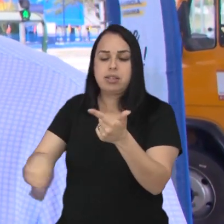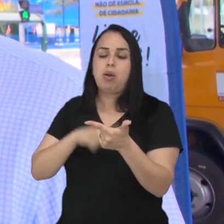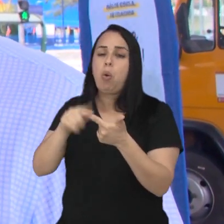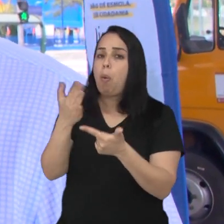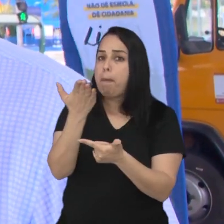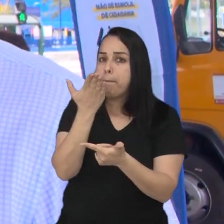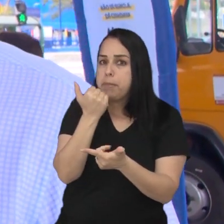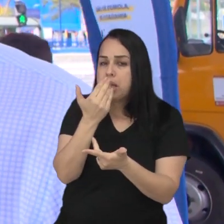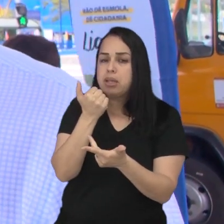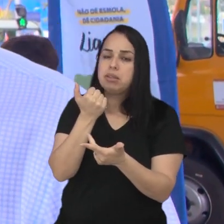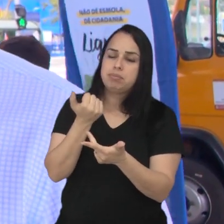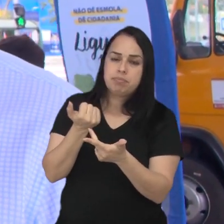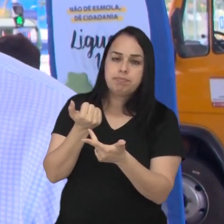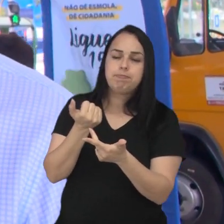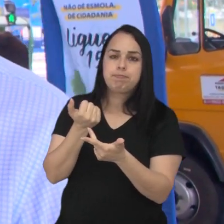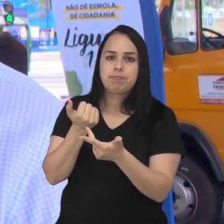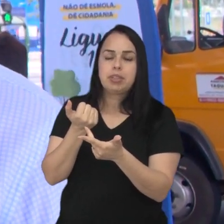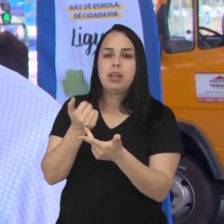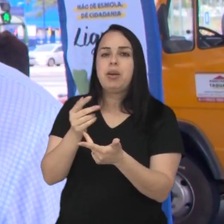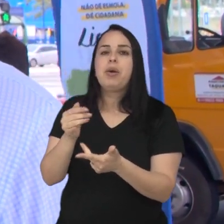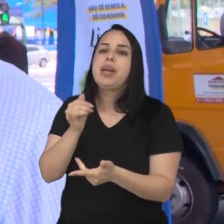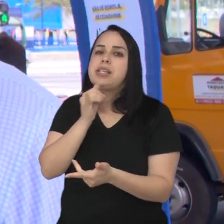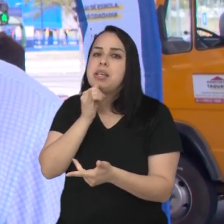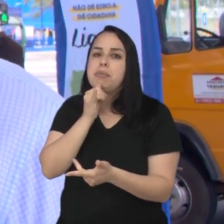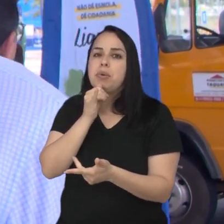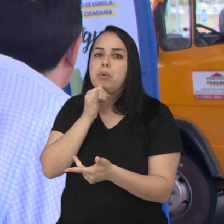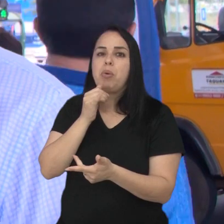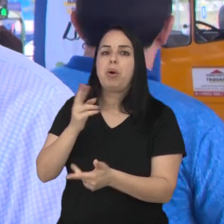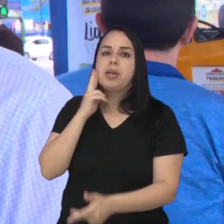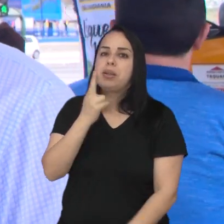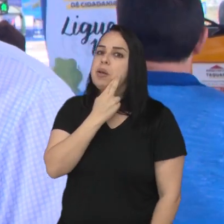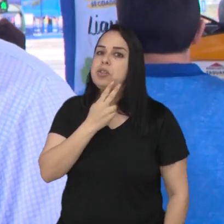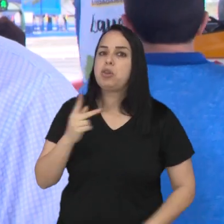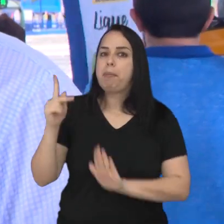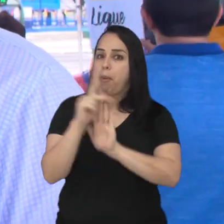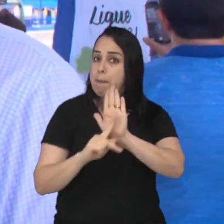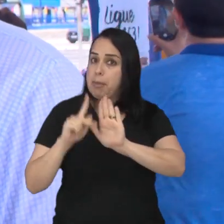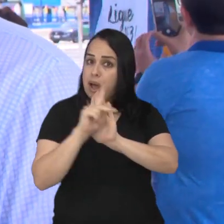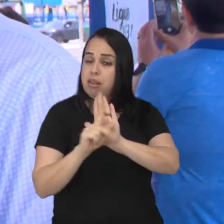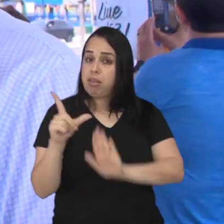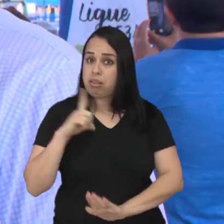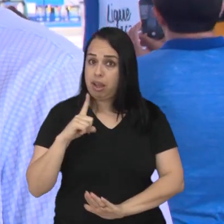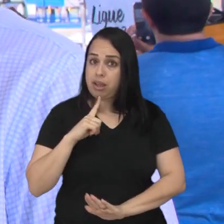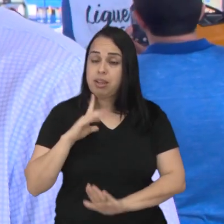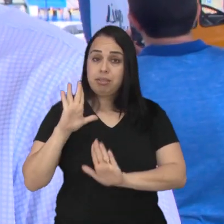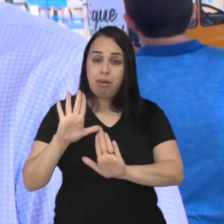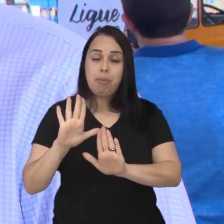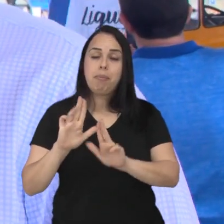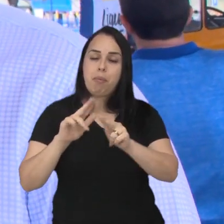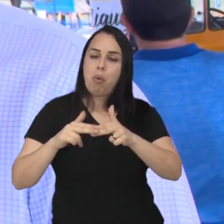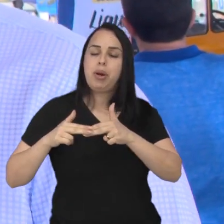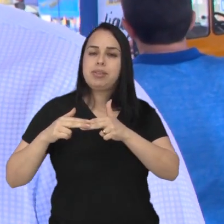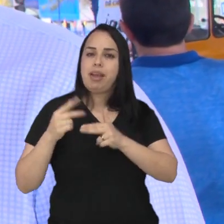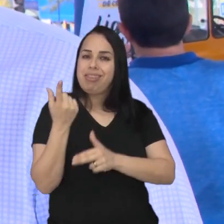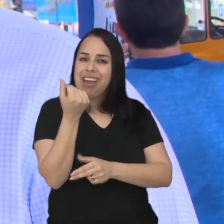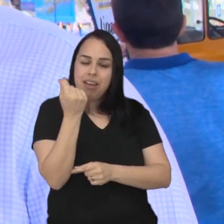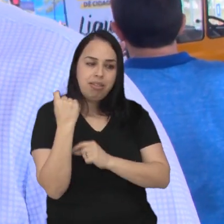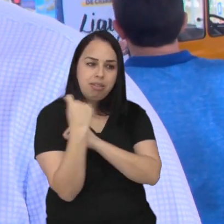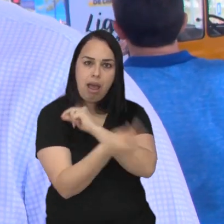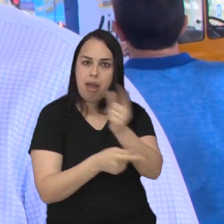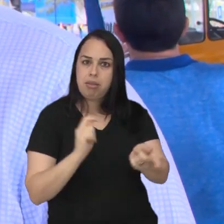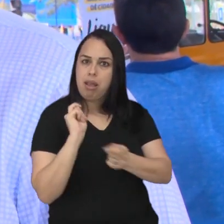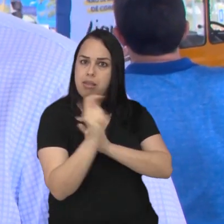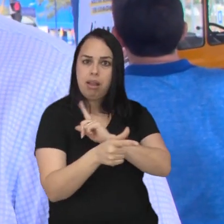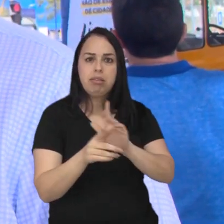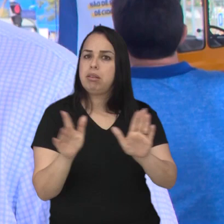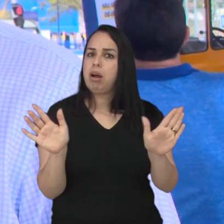abrigo, alimentação, né? Como mesmo o Bom Prato, né? Que existe já na cidade. Então acho que dar esmola, a sociedade,